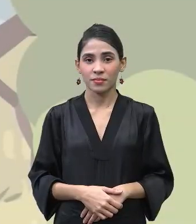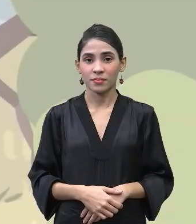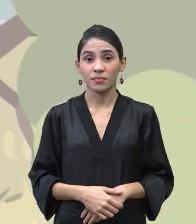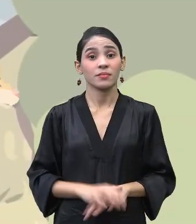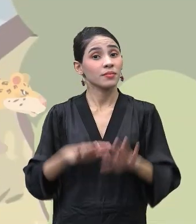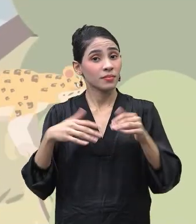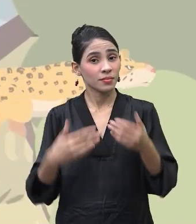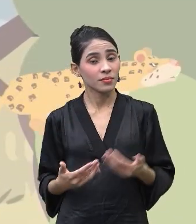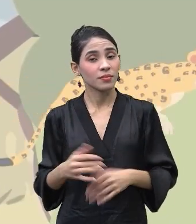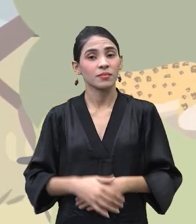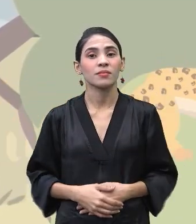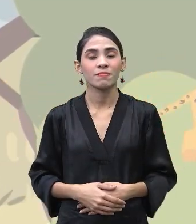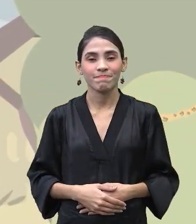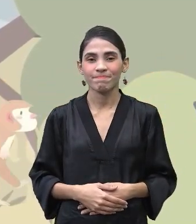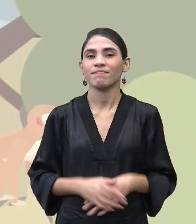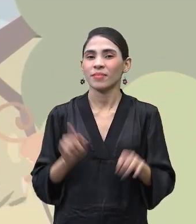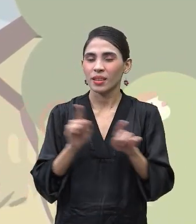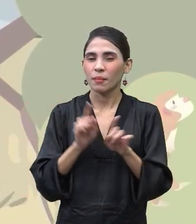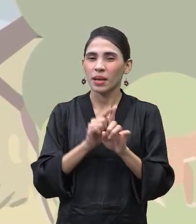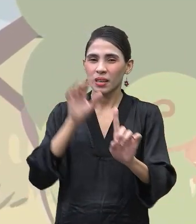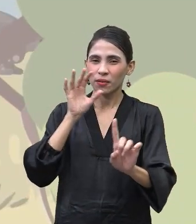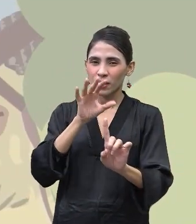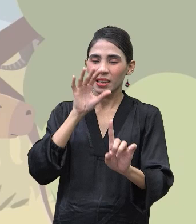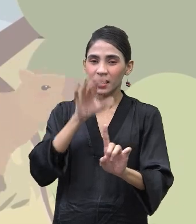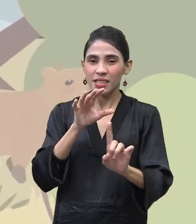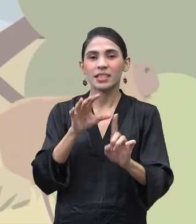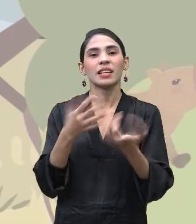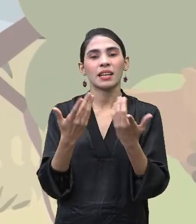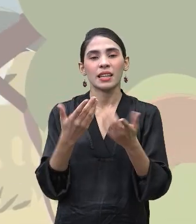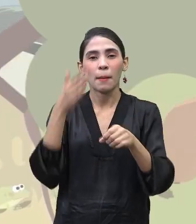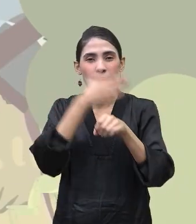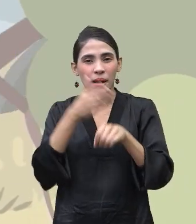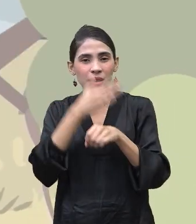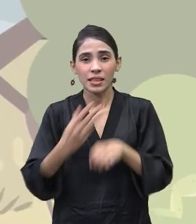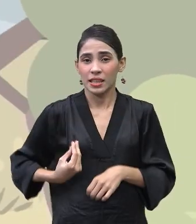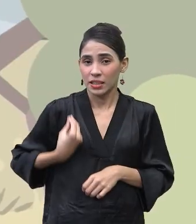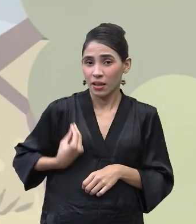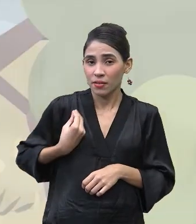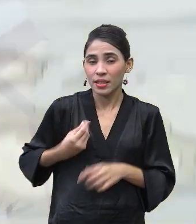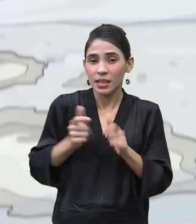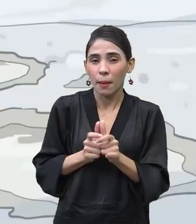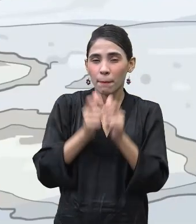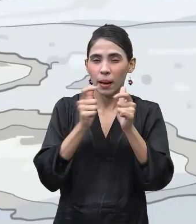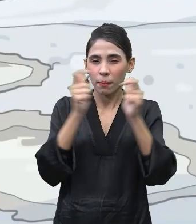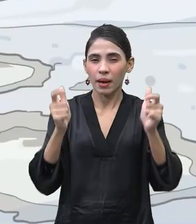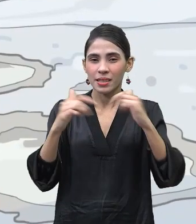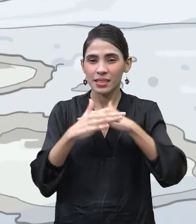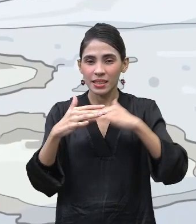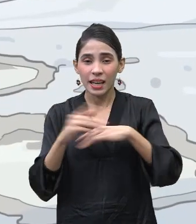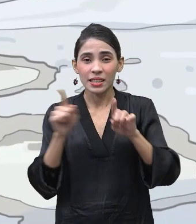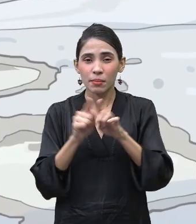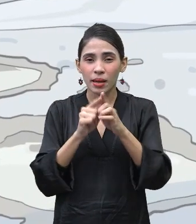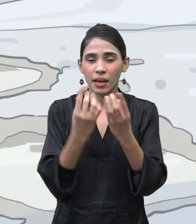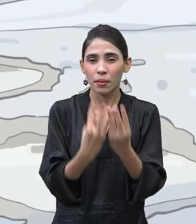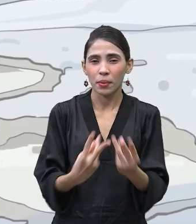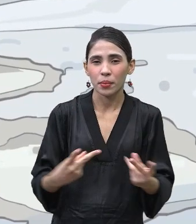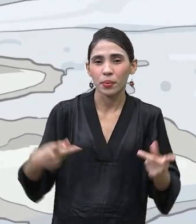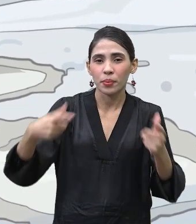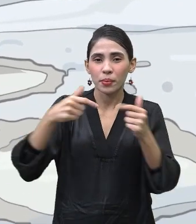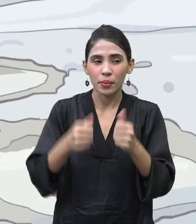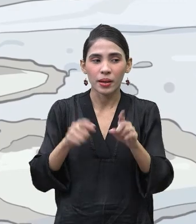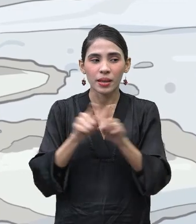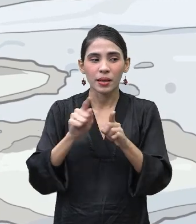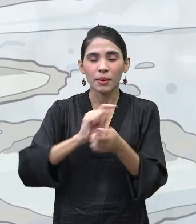Dessa forma, interferem na dinâmica da vida por meio do crescimento urbanístico, da destruição dos solos e dos